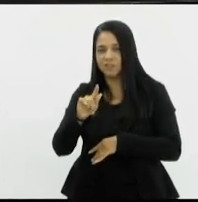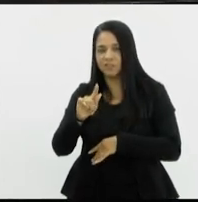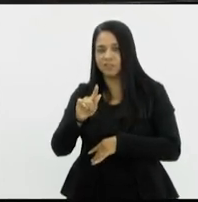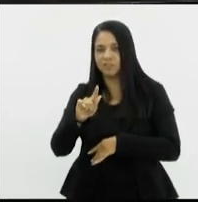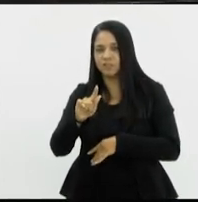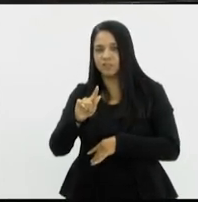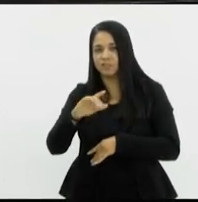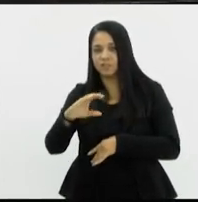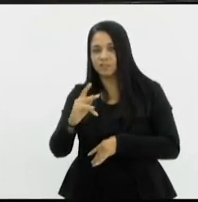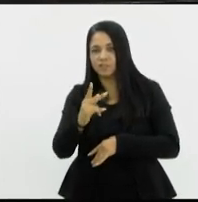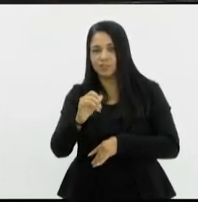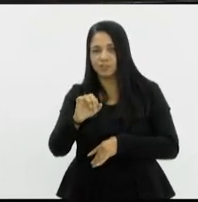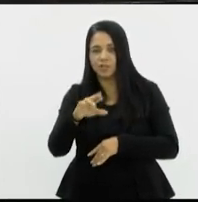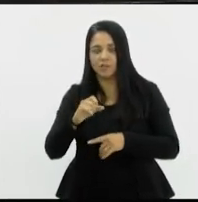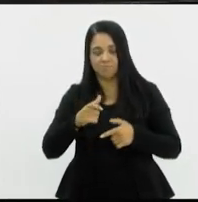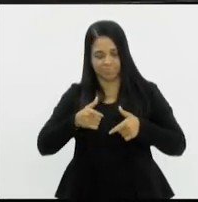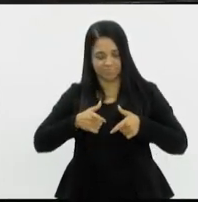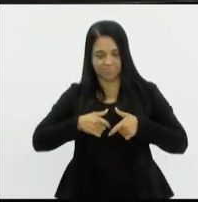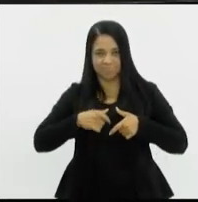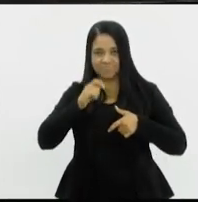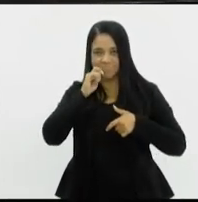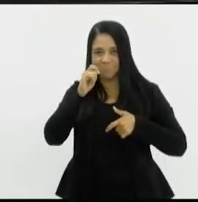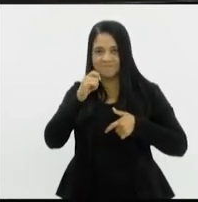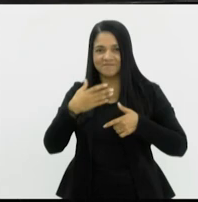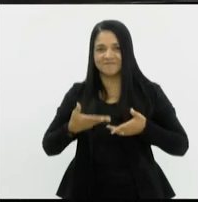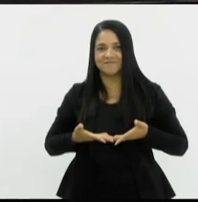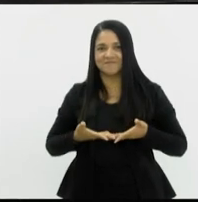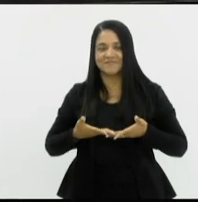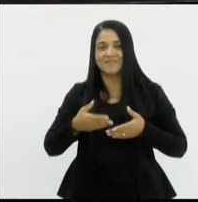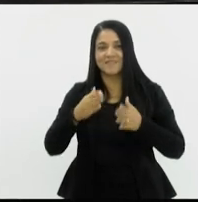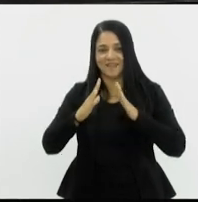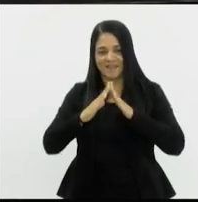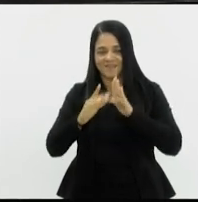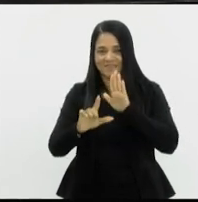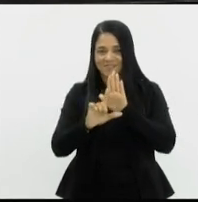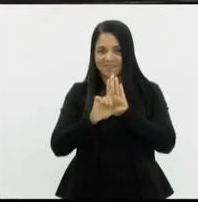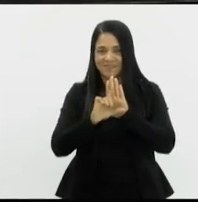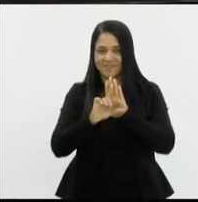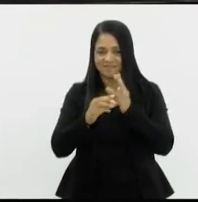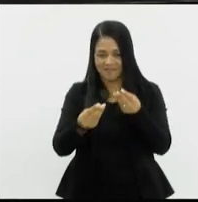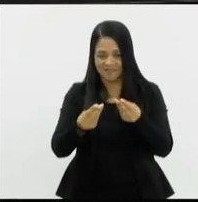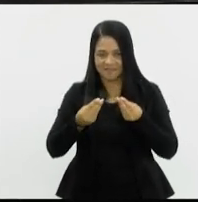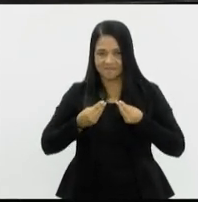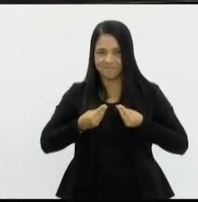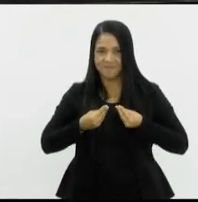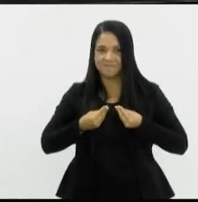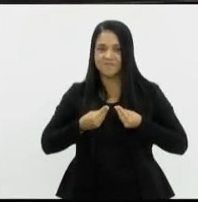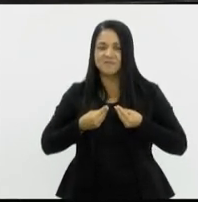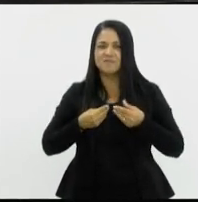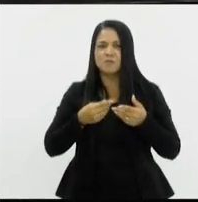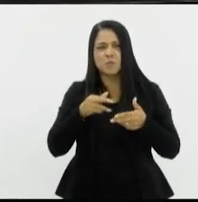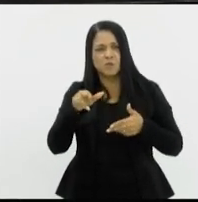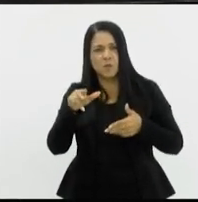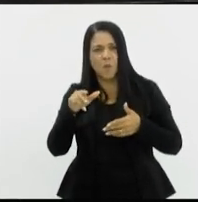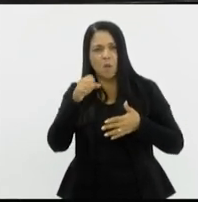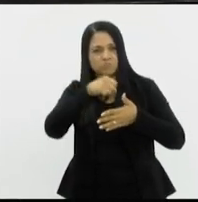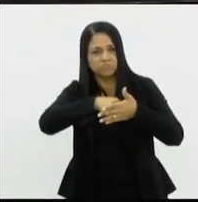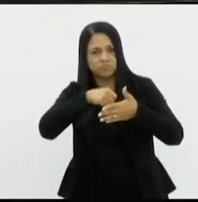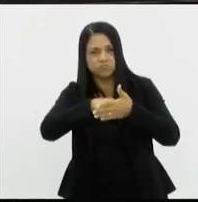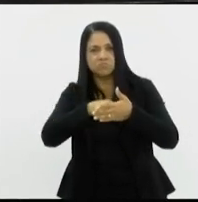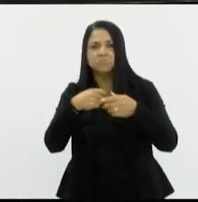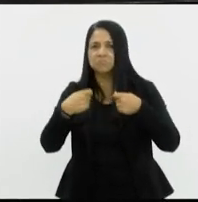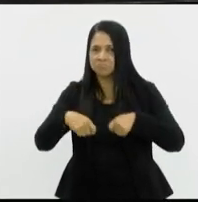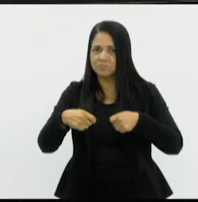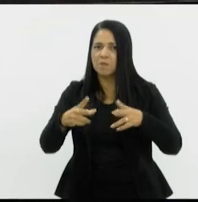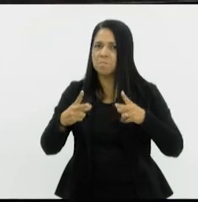maior laurea concedida por essa honrada Casa de Leis. Muitos outros irmãos de labuta a merecem, e